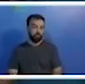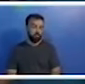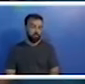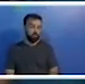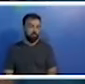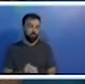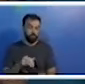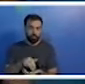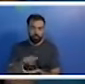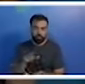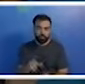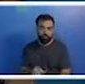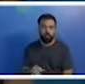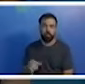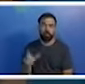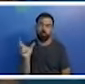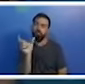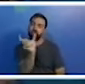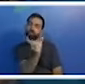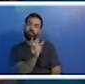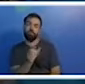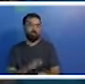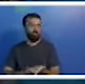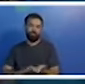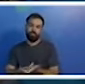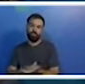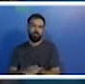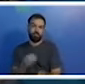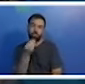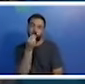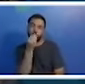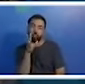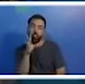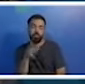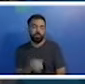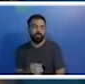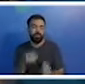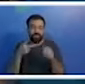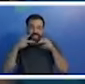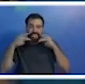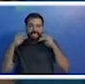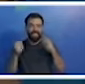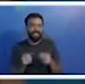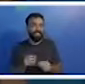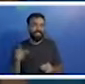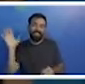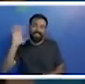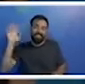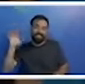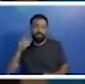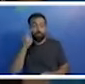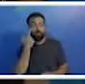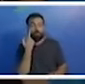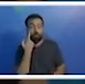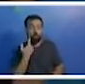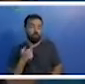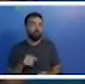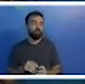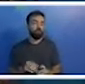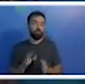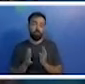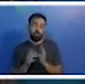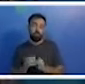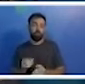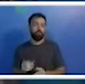só mensagem sem palavras o beijo um abraço sorriso o aceno o choro os